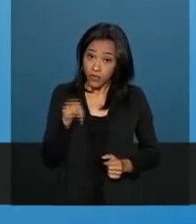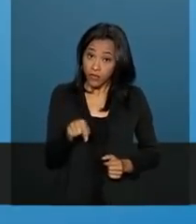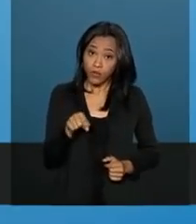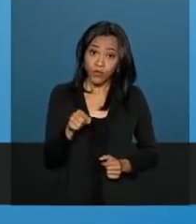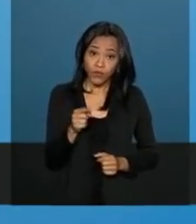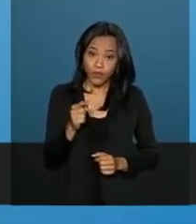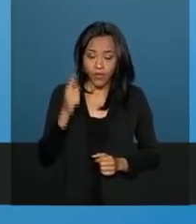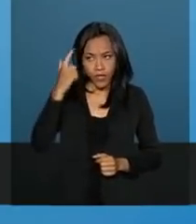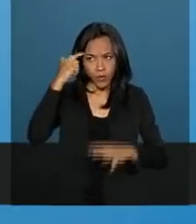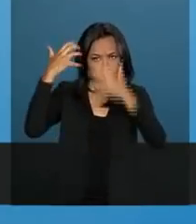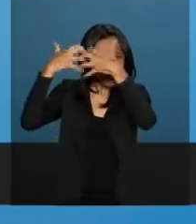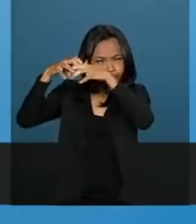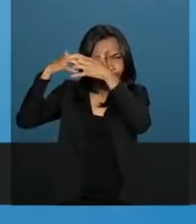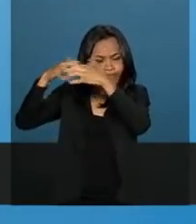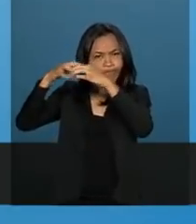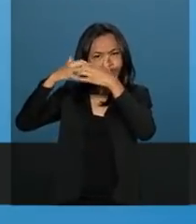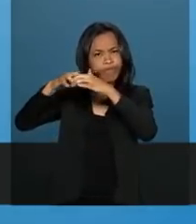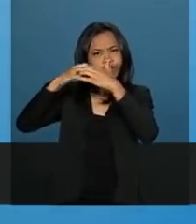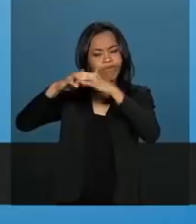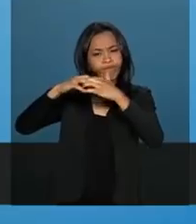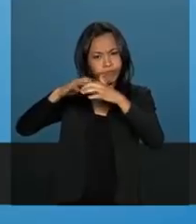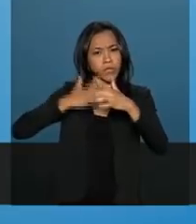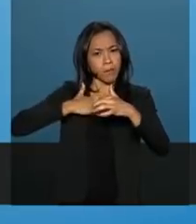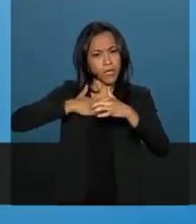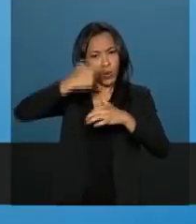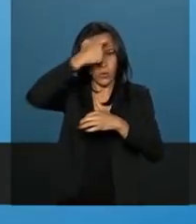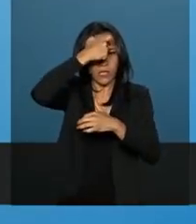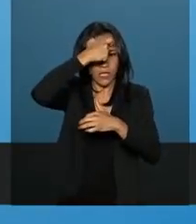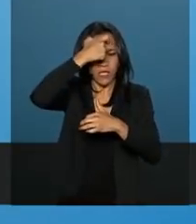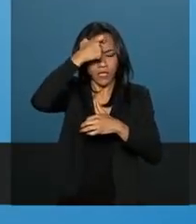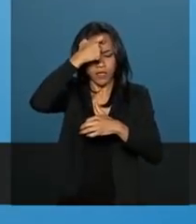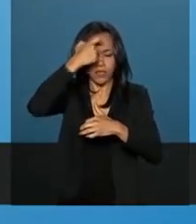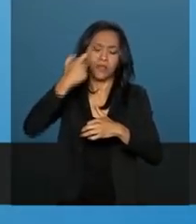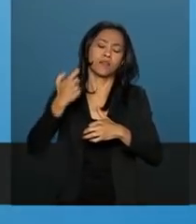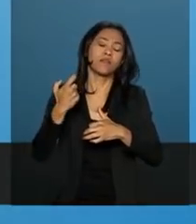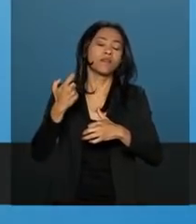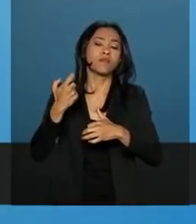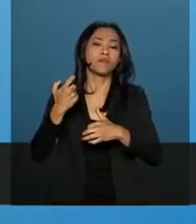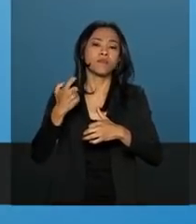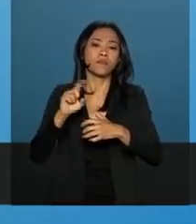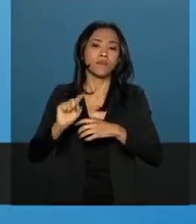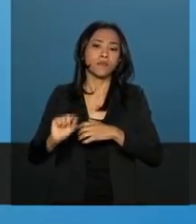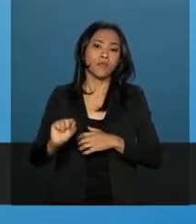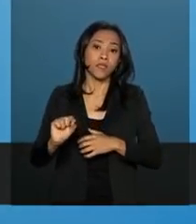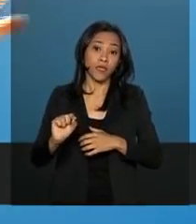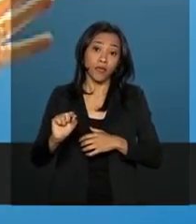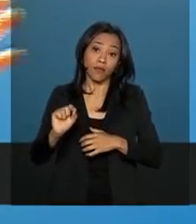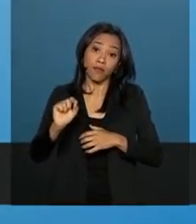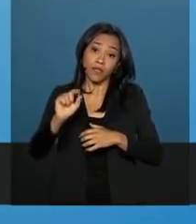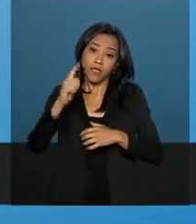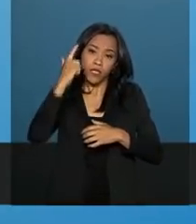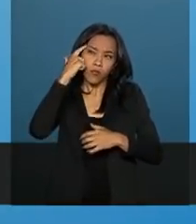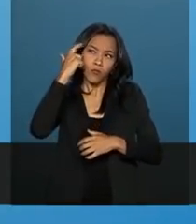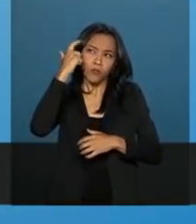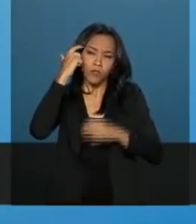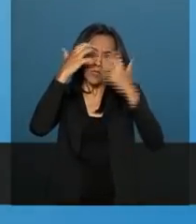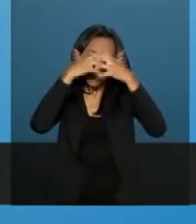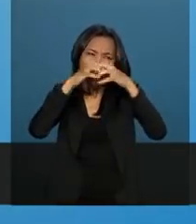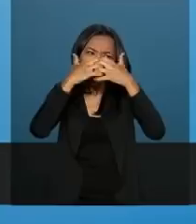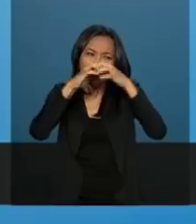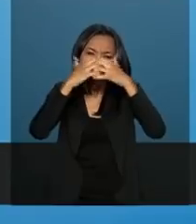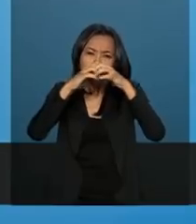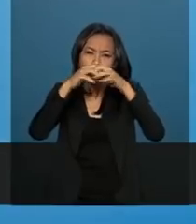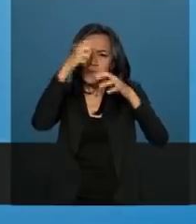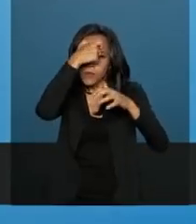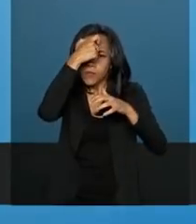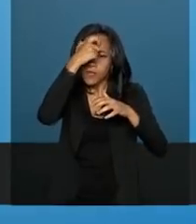no meu raciocínio, na minha consciência, no meu espírito, e na cabeça, na consciência, no espírito